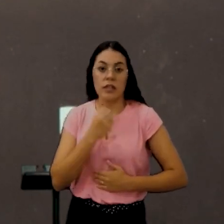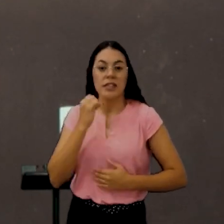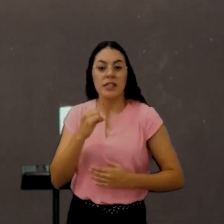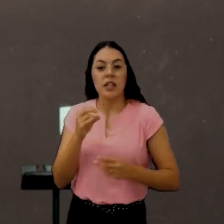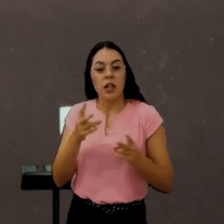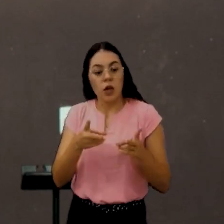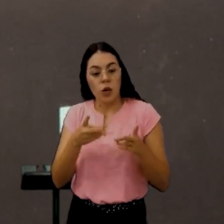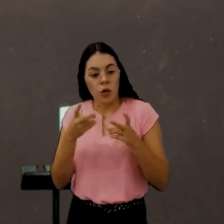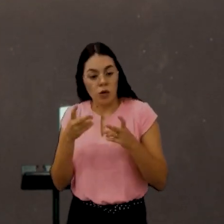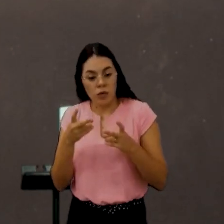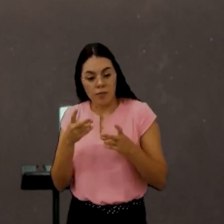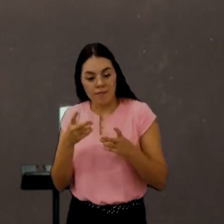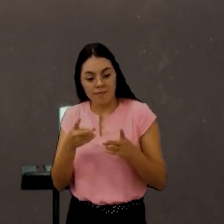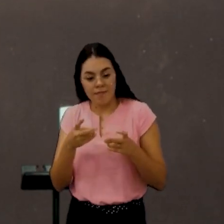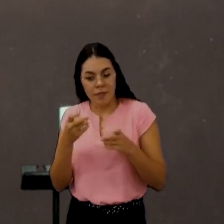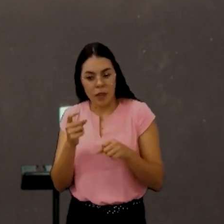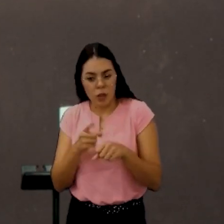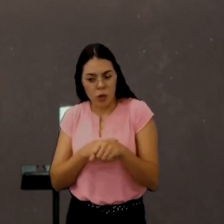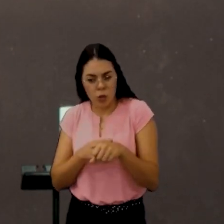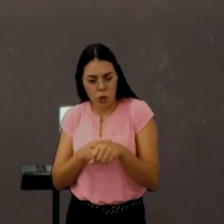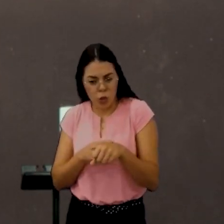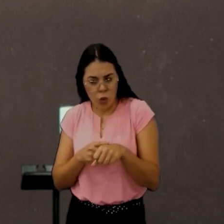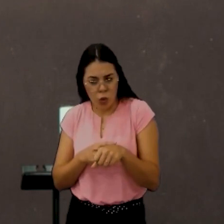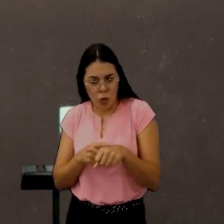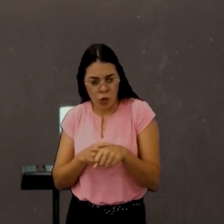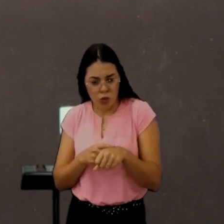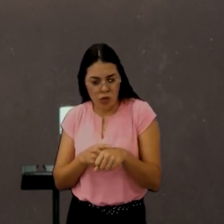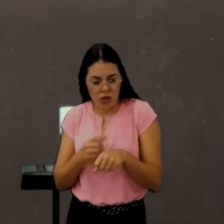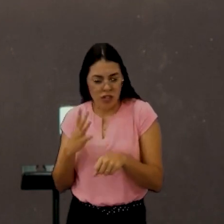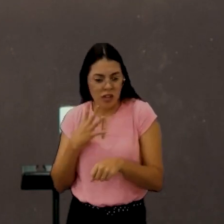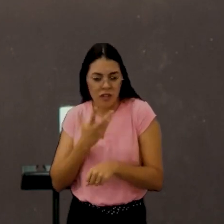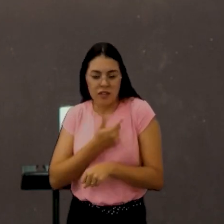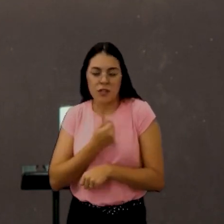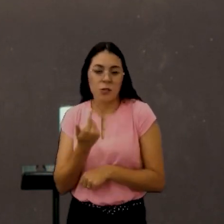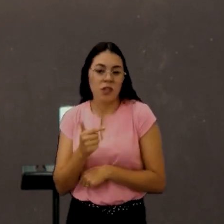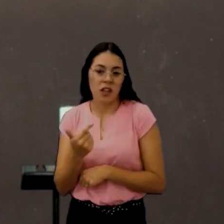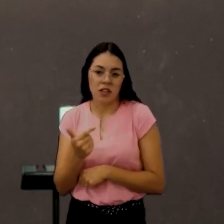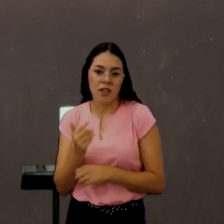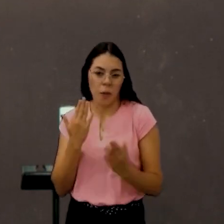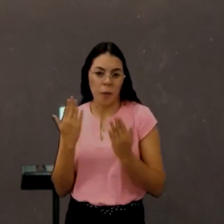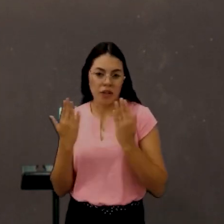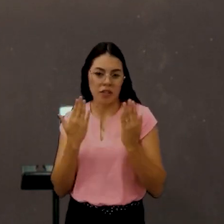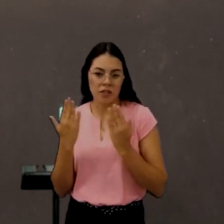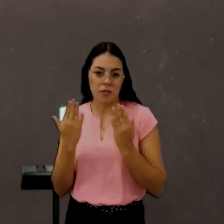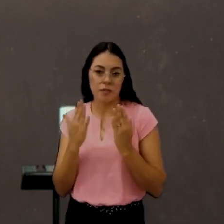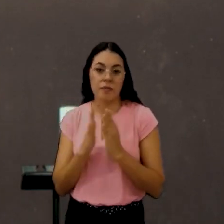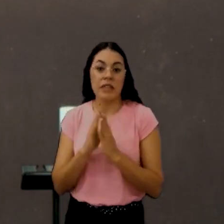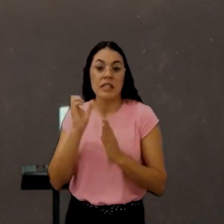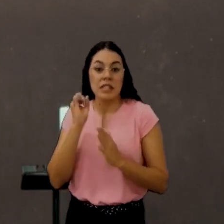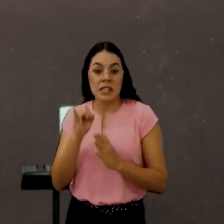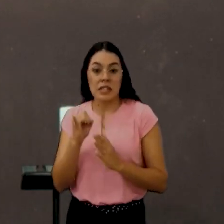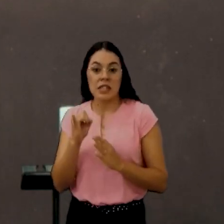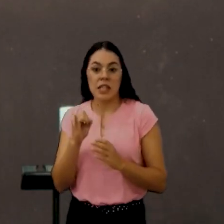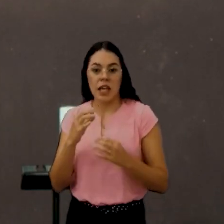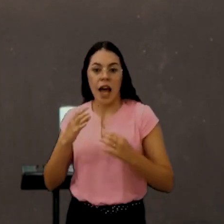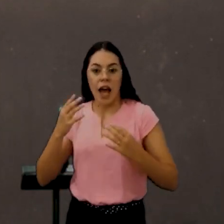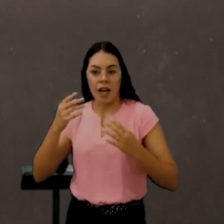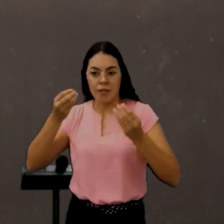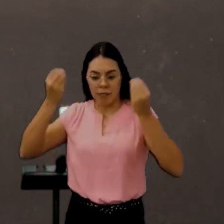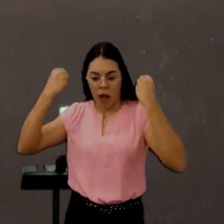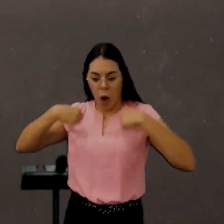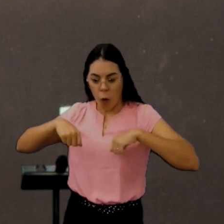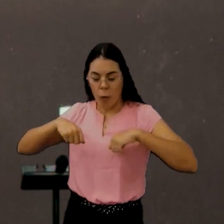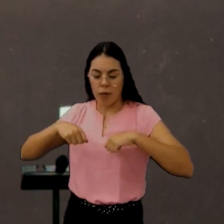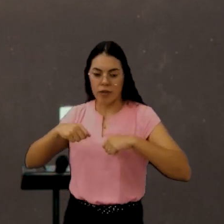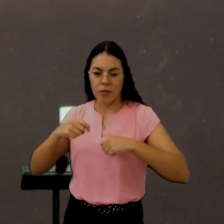nós formos encontrados nus, é sinal de que nós não temos as obras de Cristo em nós. Então ele diz: se de fato nós formos encontrados vestidos e